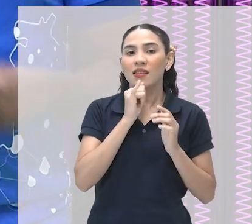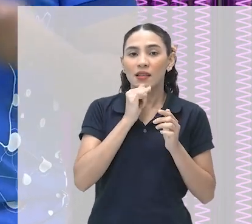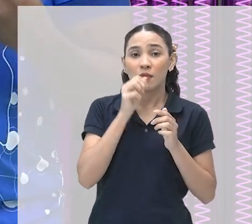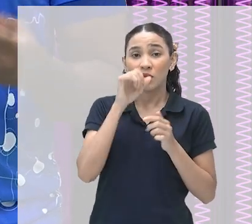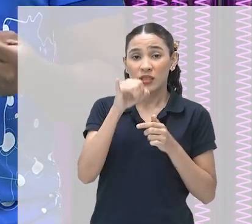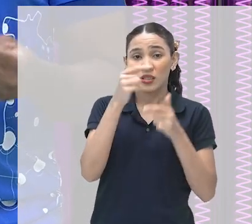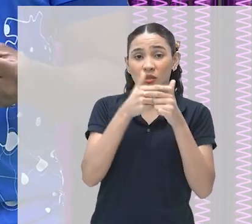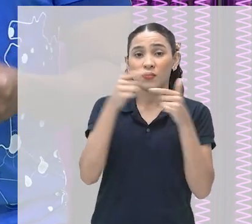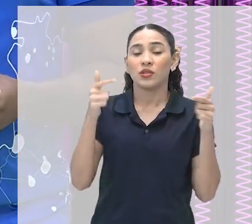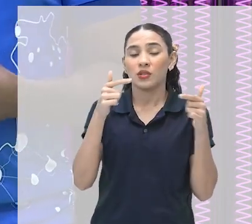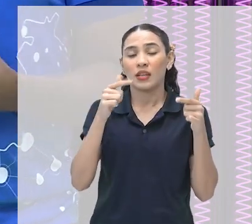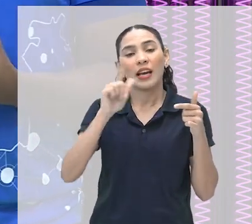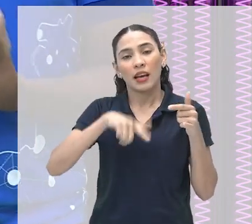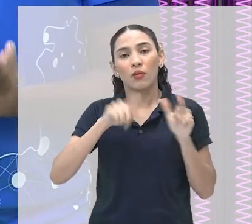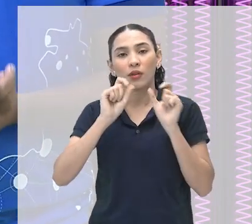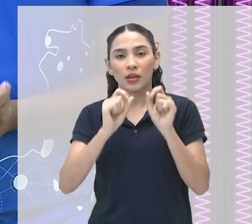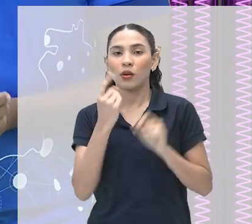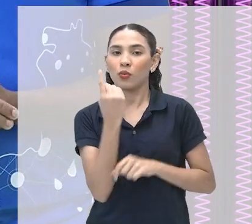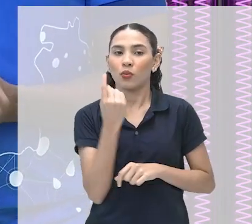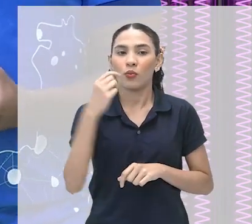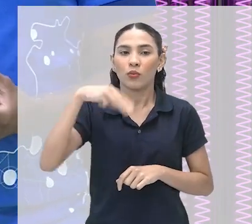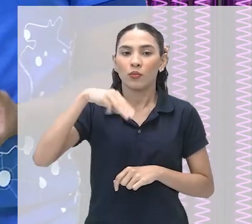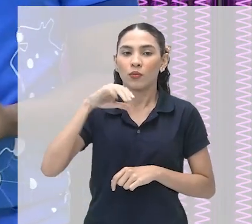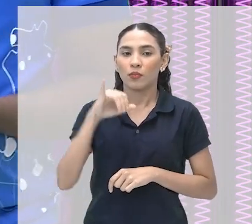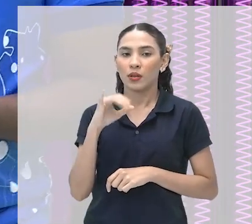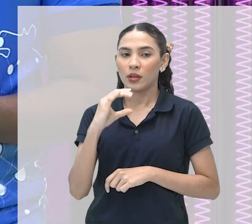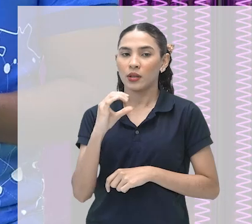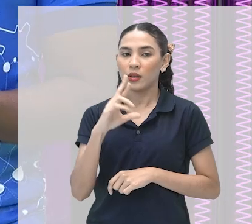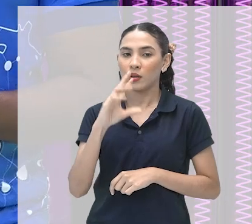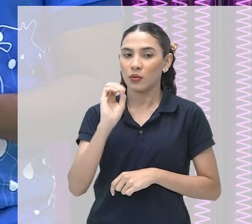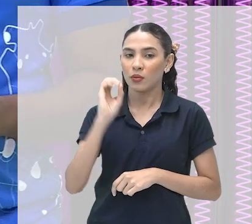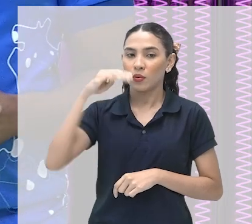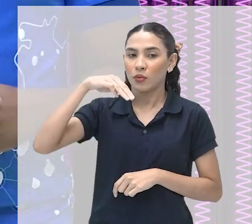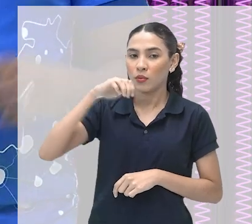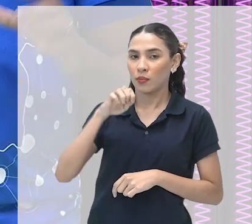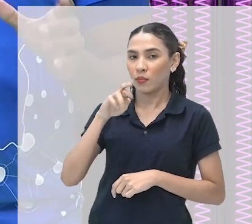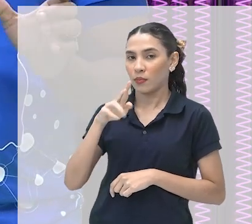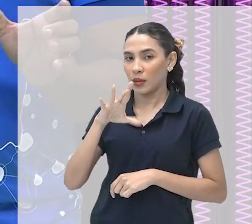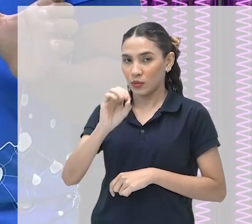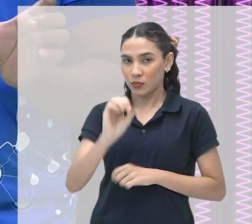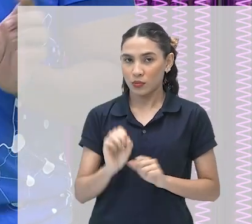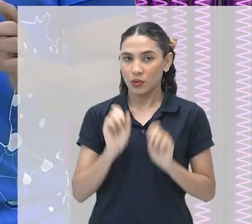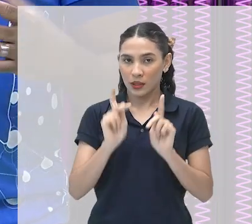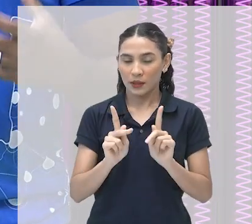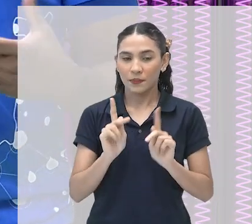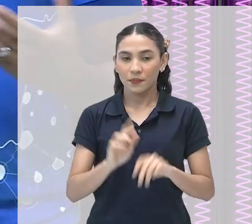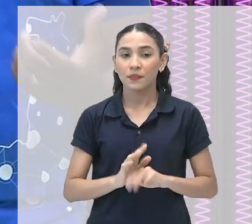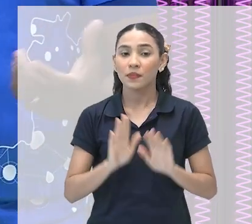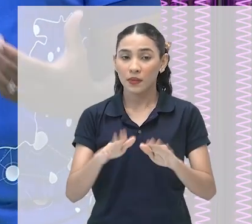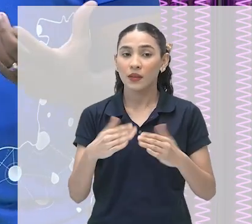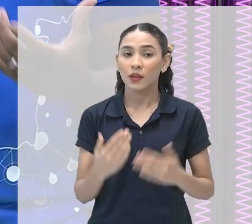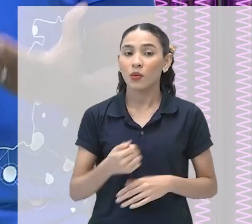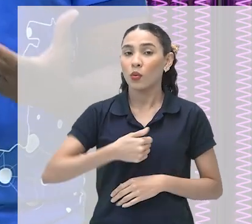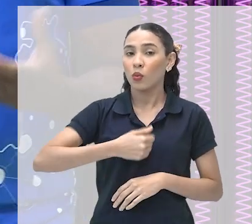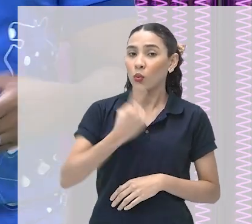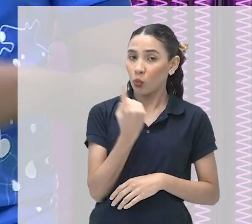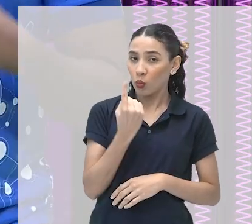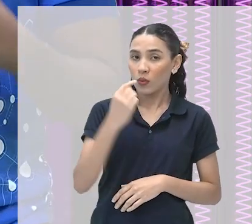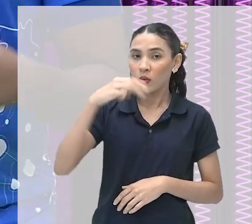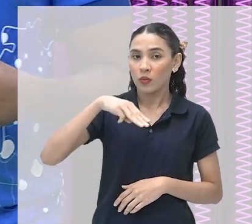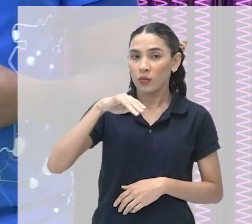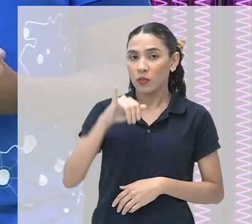dividi, ela vai equivaler a um micrômetro, beleza? Então, o micrômetro ele é